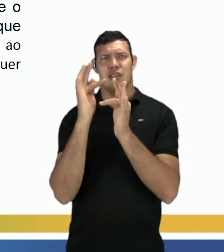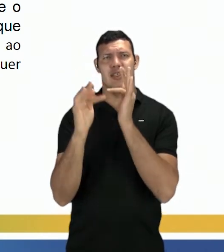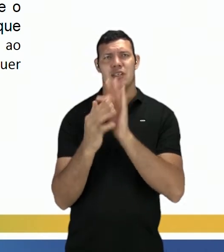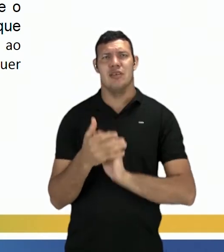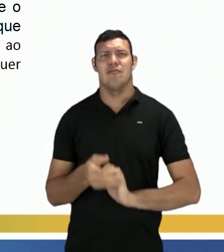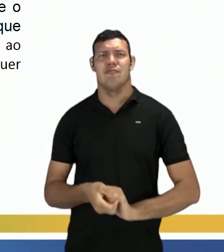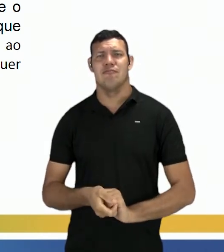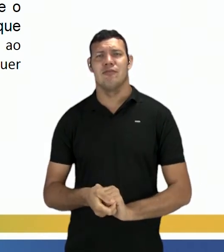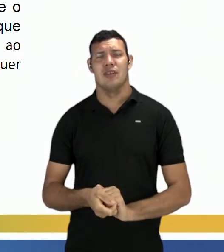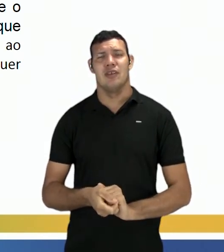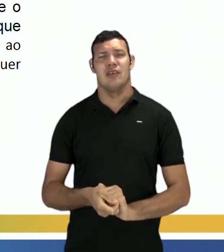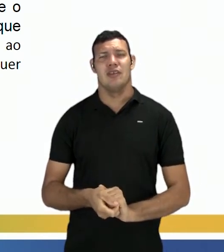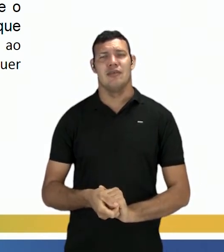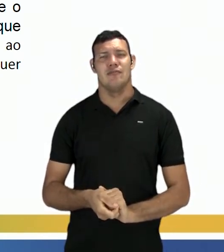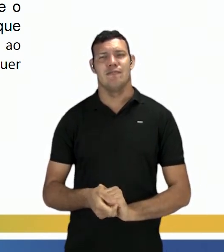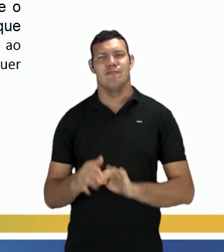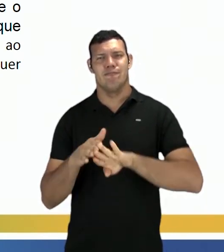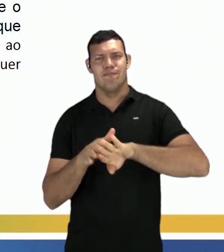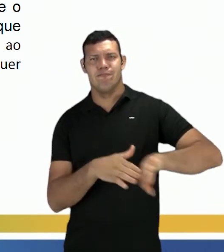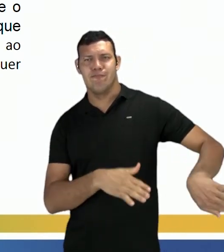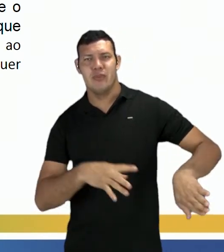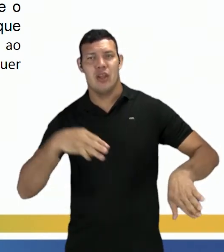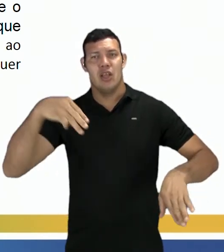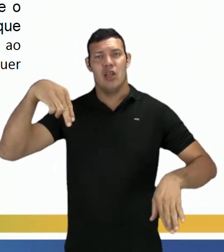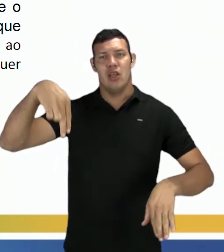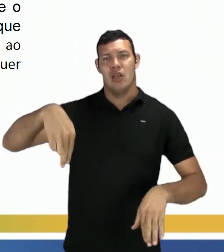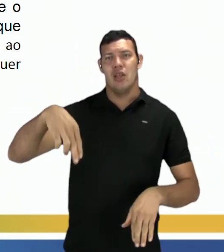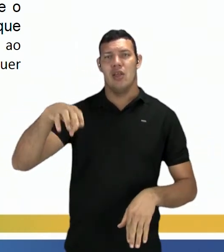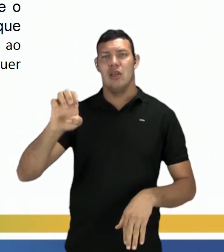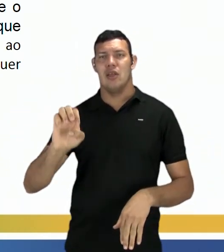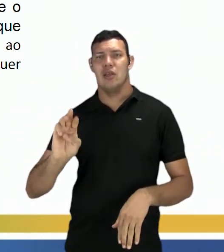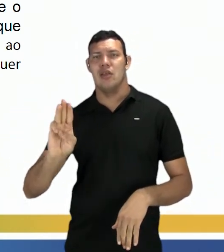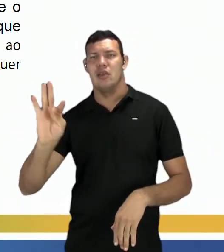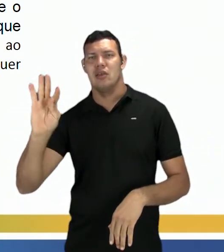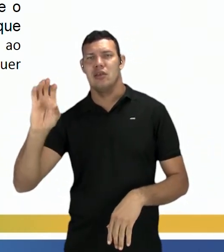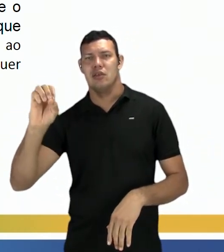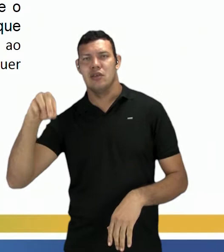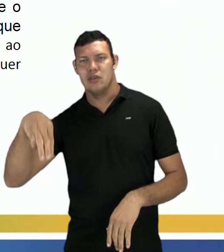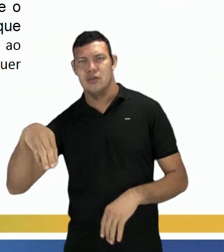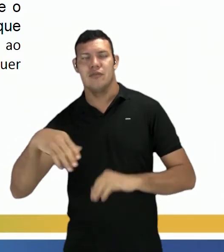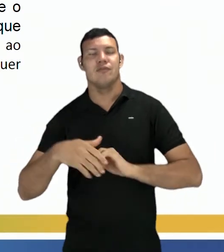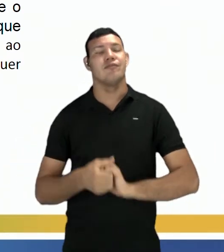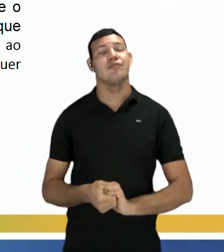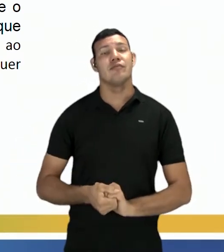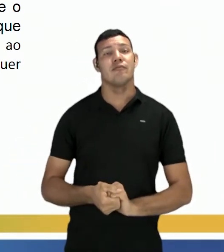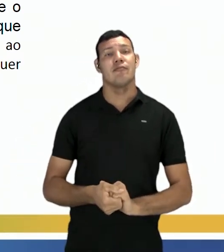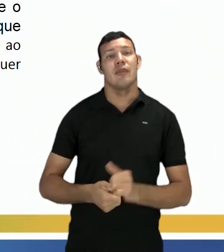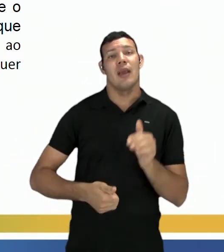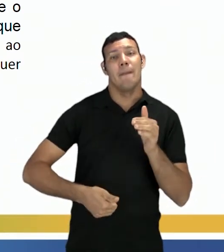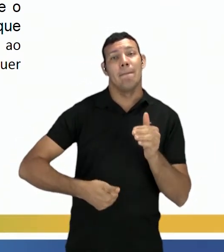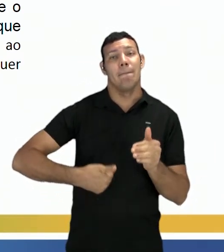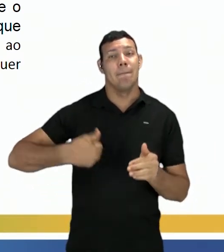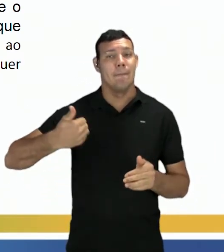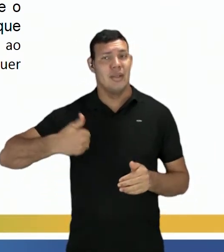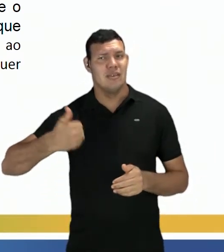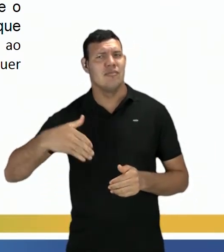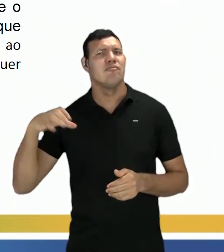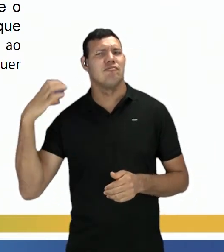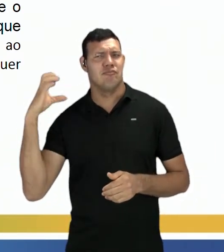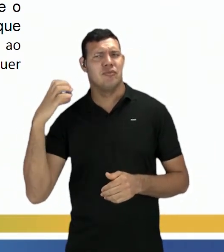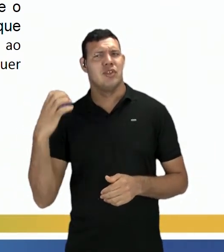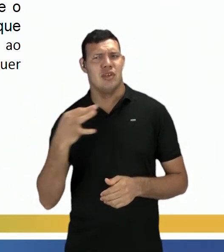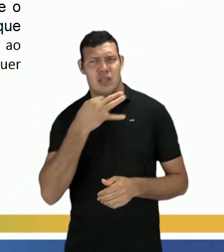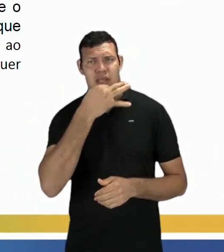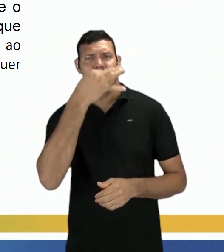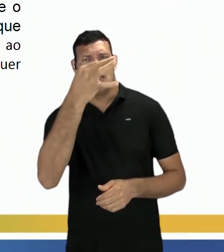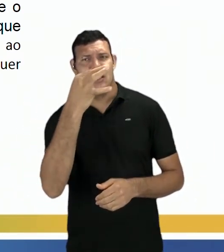Então foi Heisenberg quem primeiro falou sobre o princípio da indeterminação. Pela primeira vez, A ciência argumenta